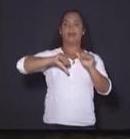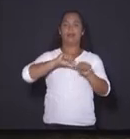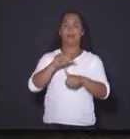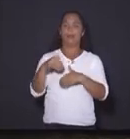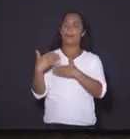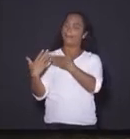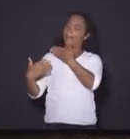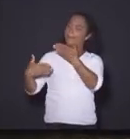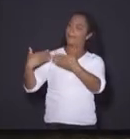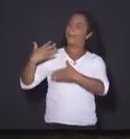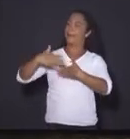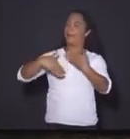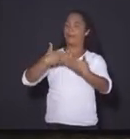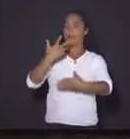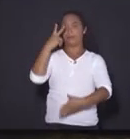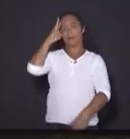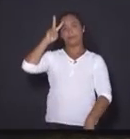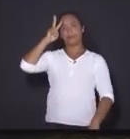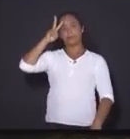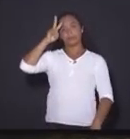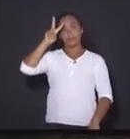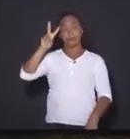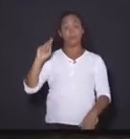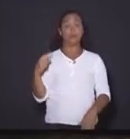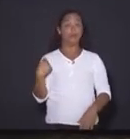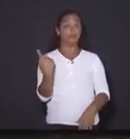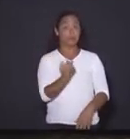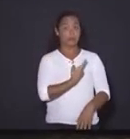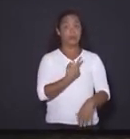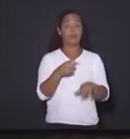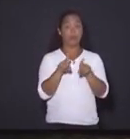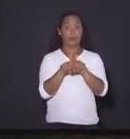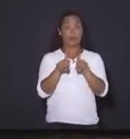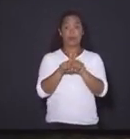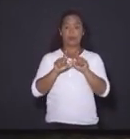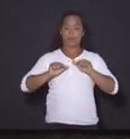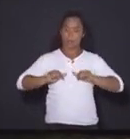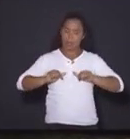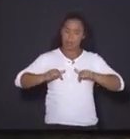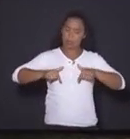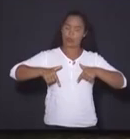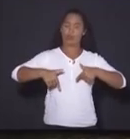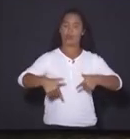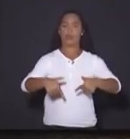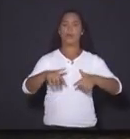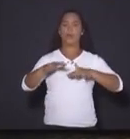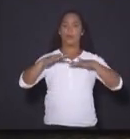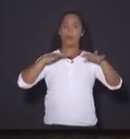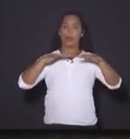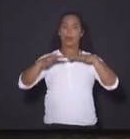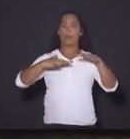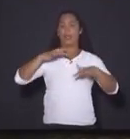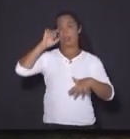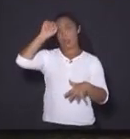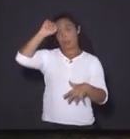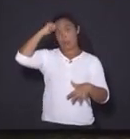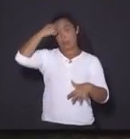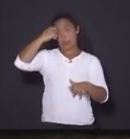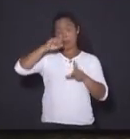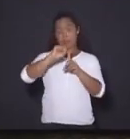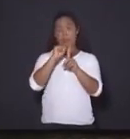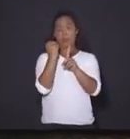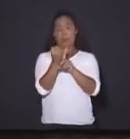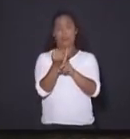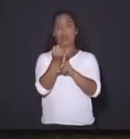processo histórico nós também somos reeducados nessa luta que o movimento negro constrói na sociedade brasileira a